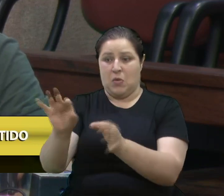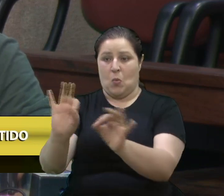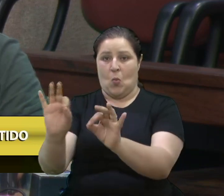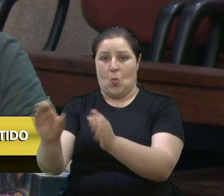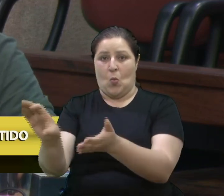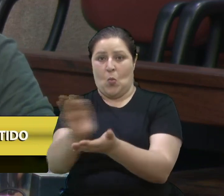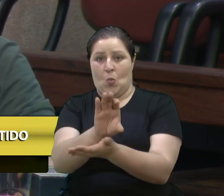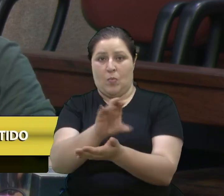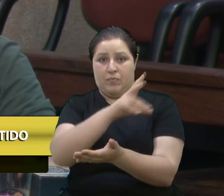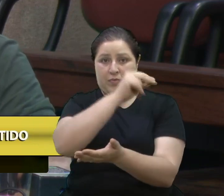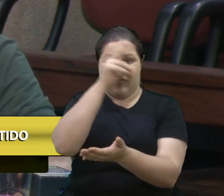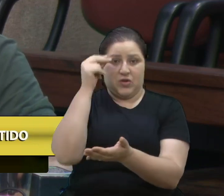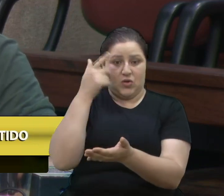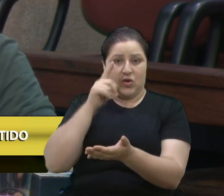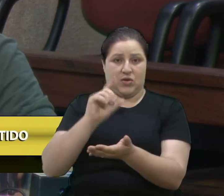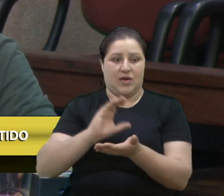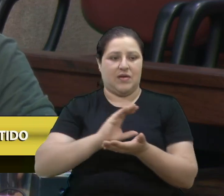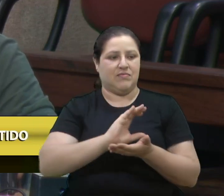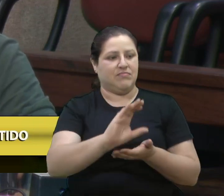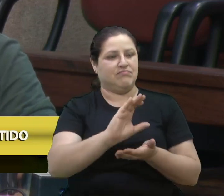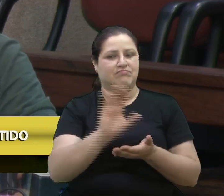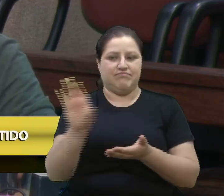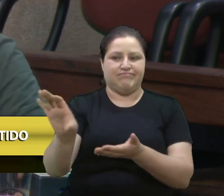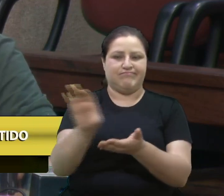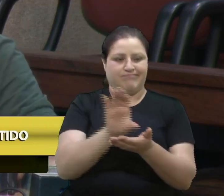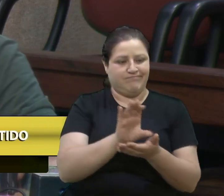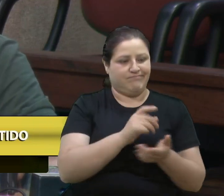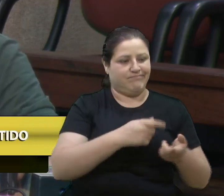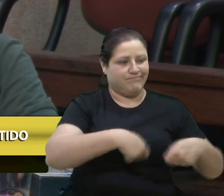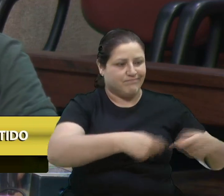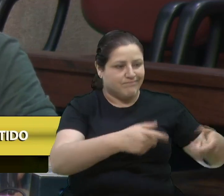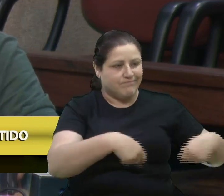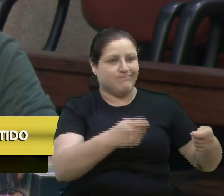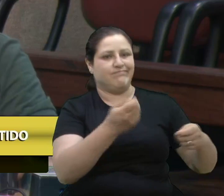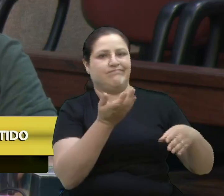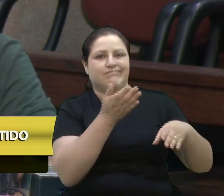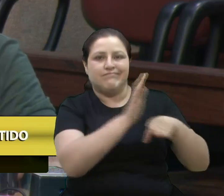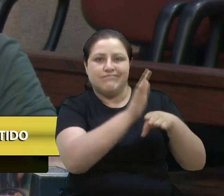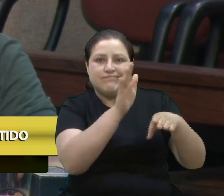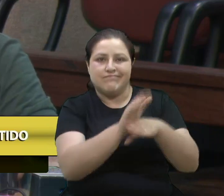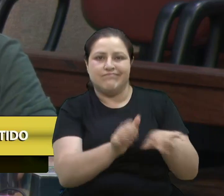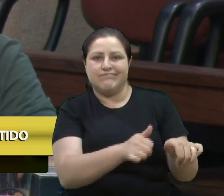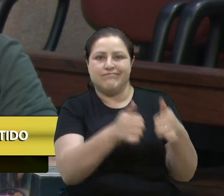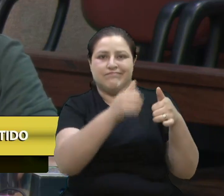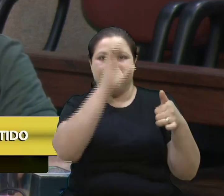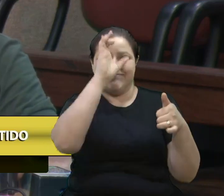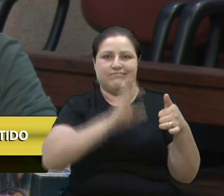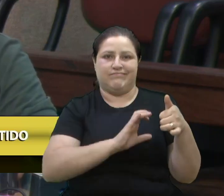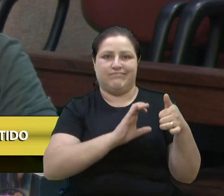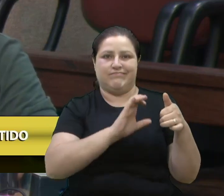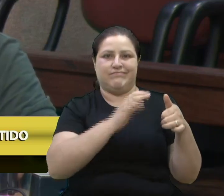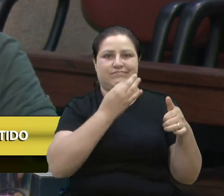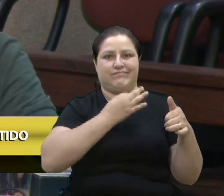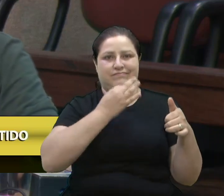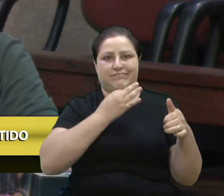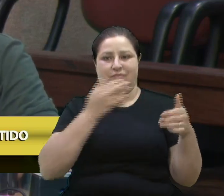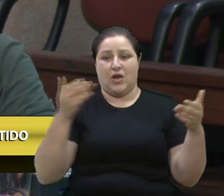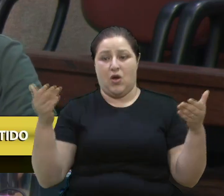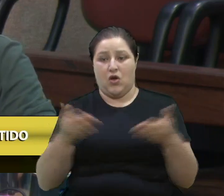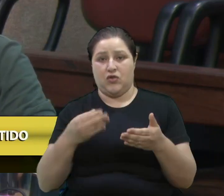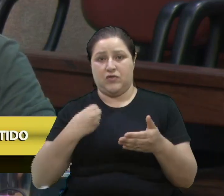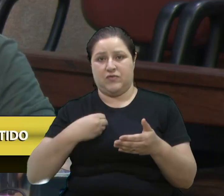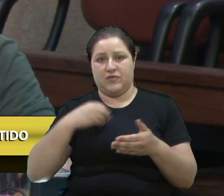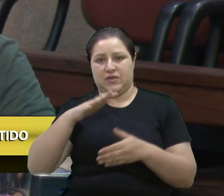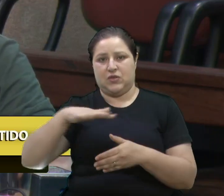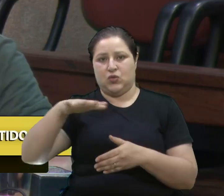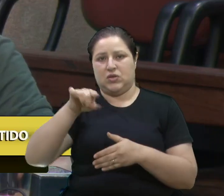melhor condição do município, dos seus cidadãos caxienses. Então a gente está vivendo uma situação que o senhor expõe aqui, que é uma situação